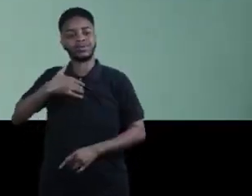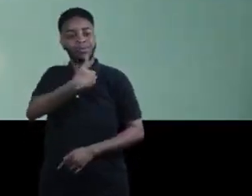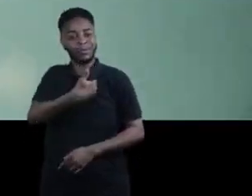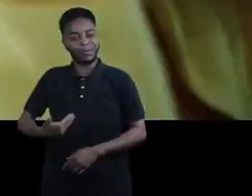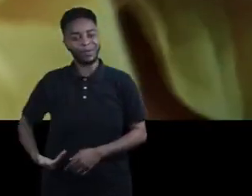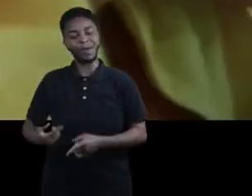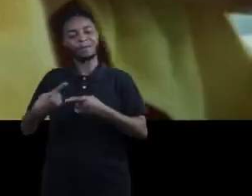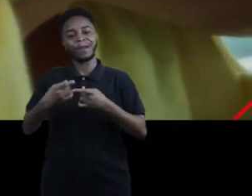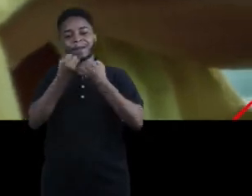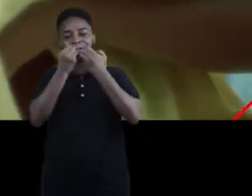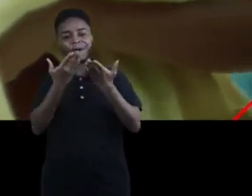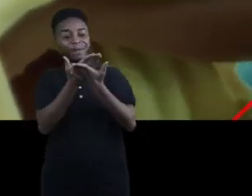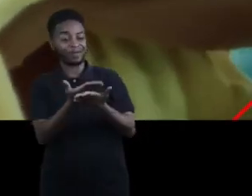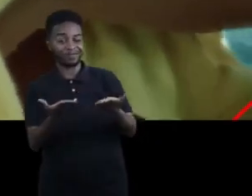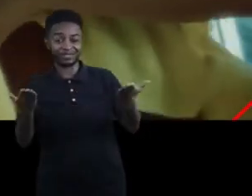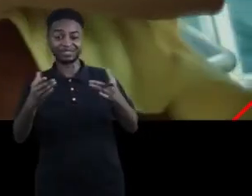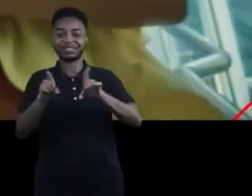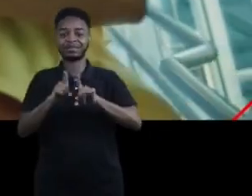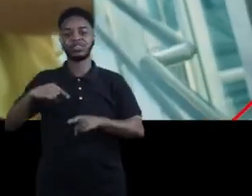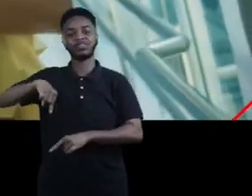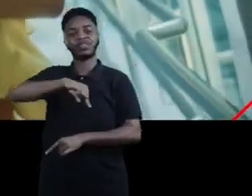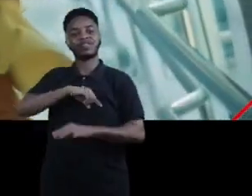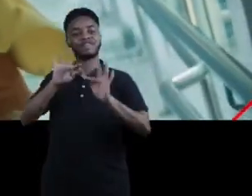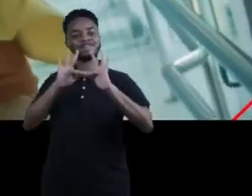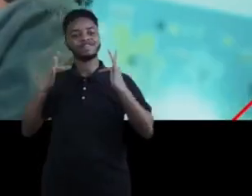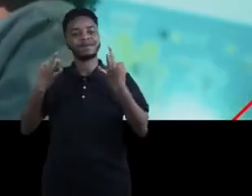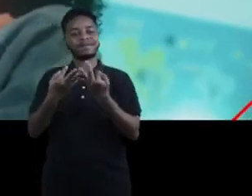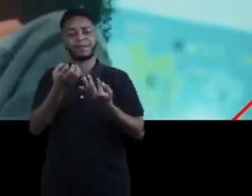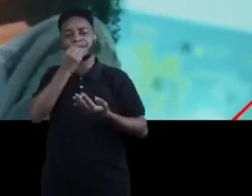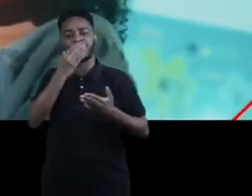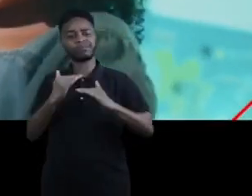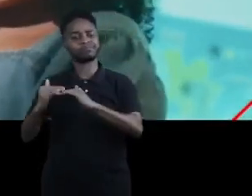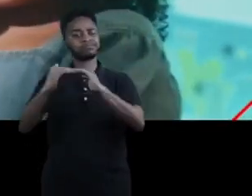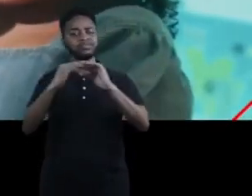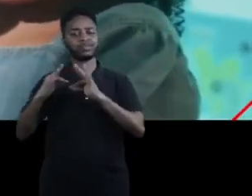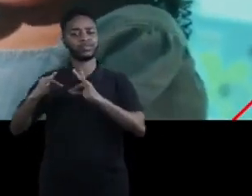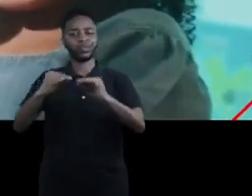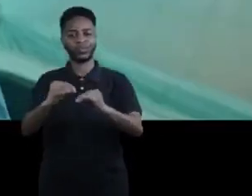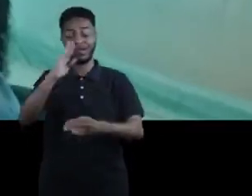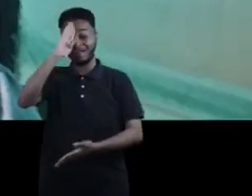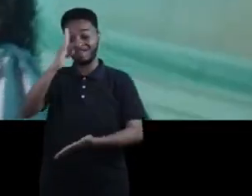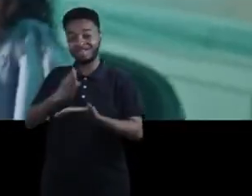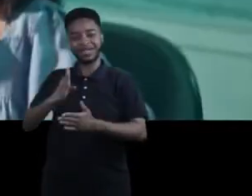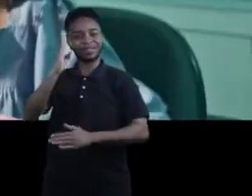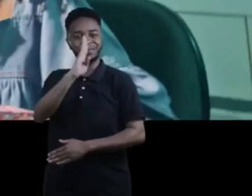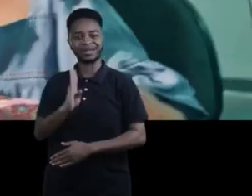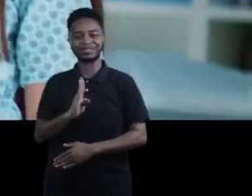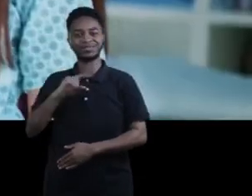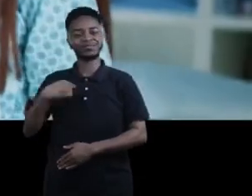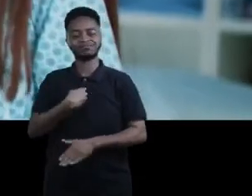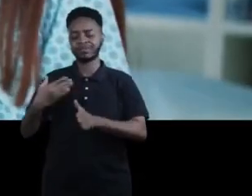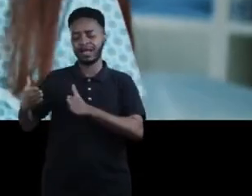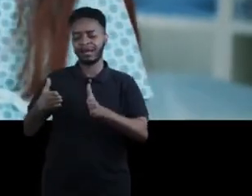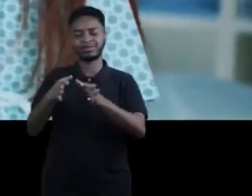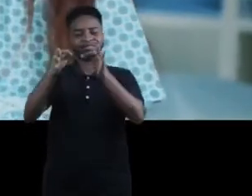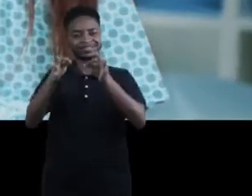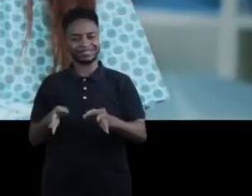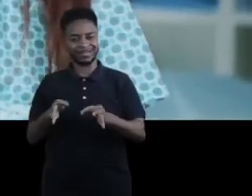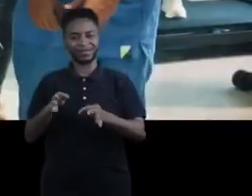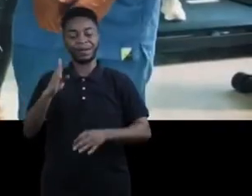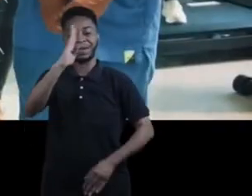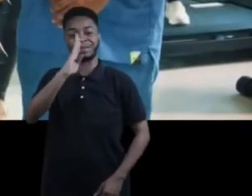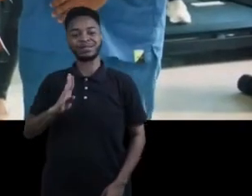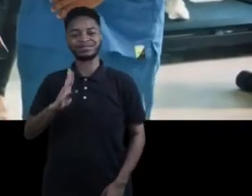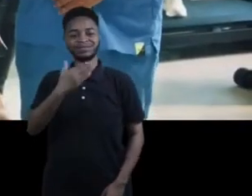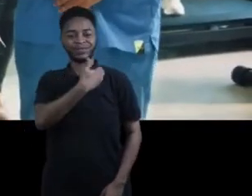pública. Porque isso é bom para você, para as nossas famílias, é bom para todo mundo. Fé no Brasil. A gente tá no rumo